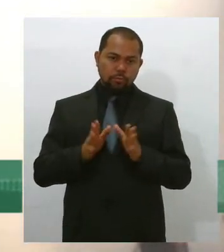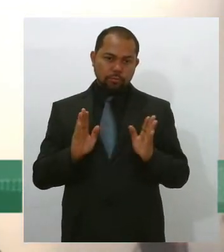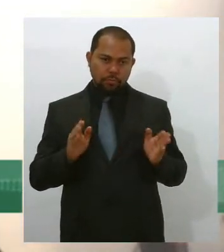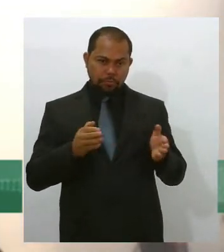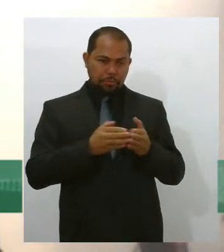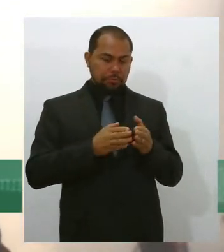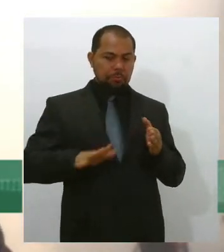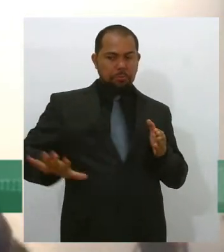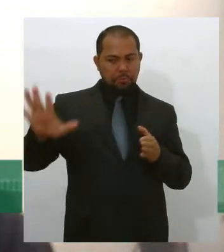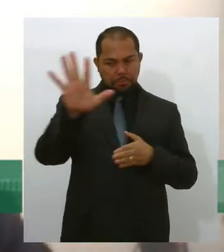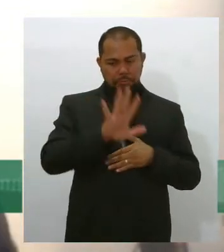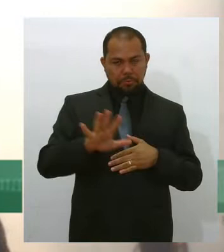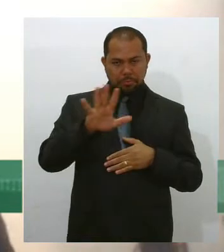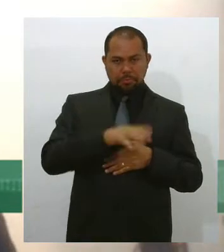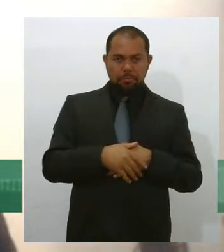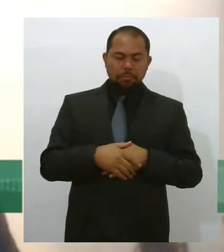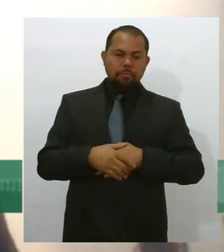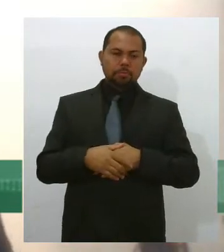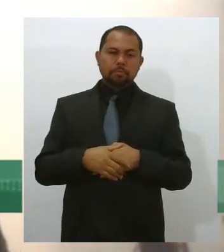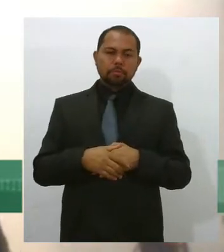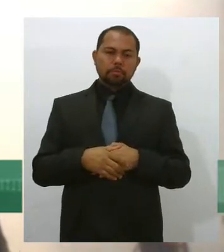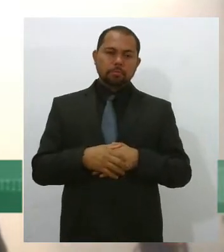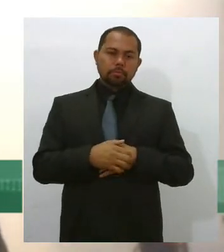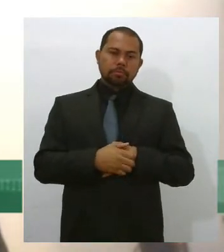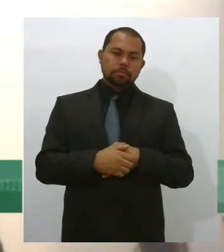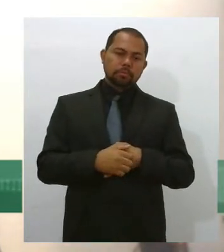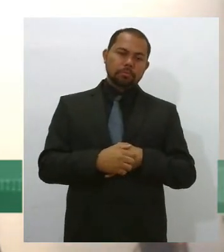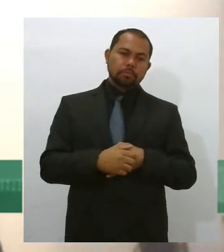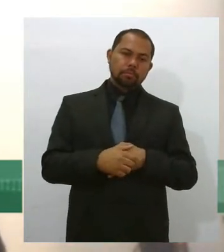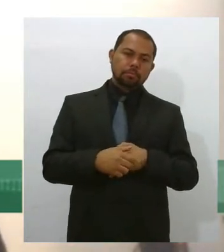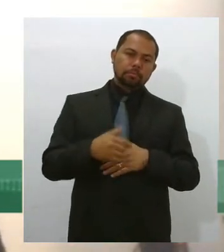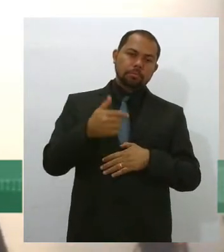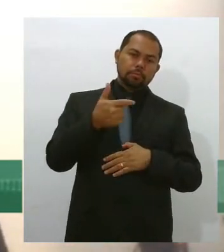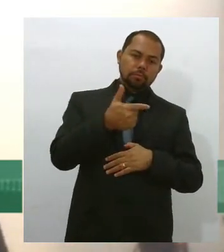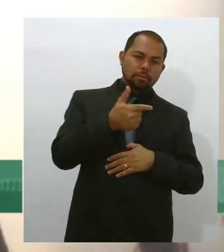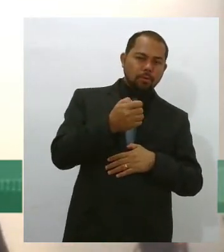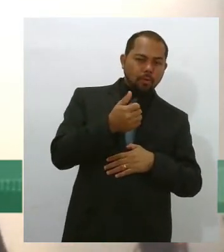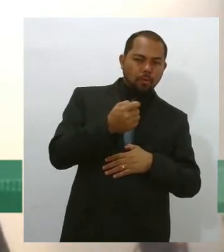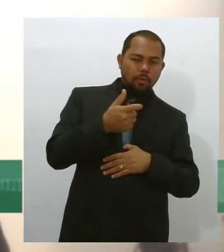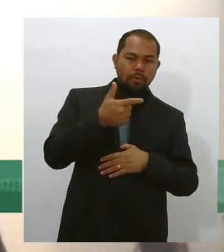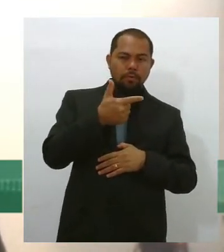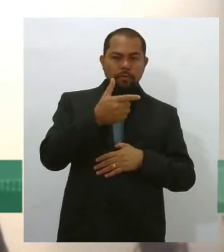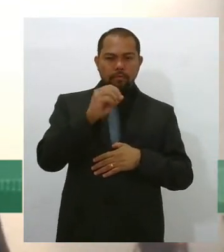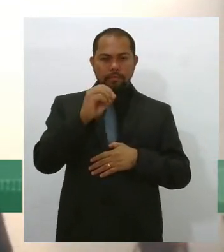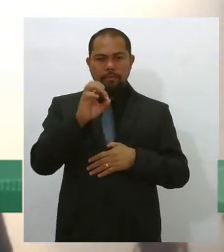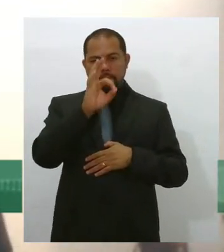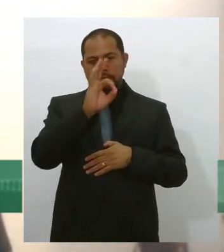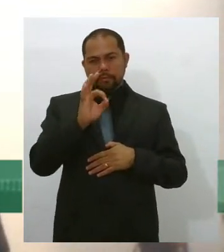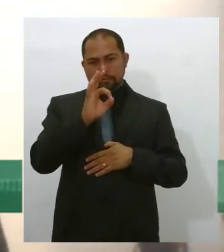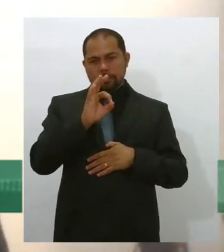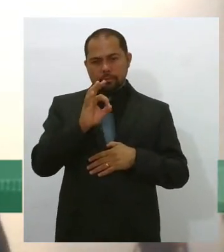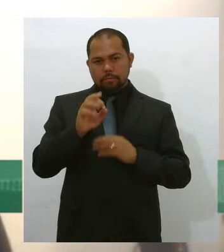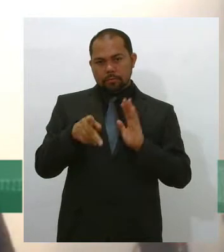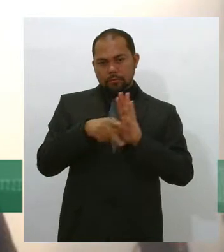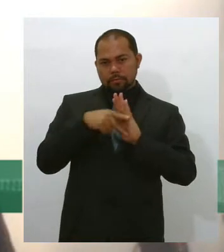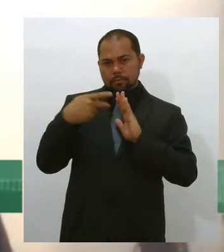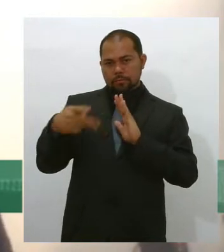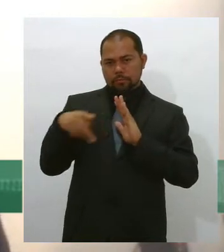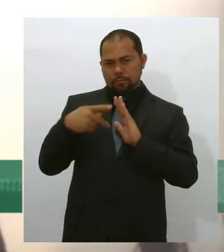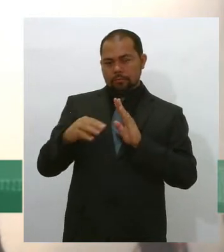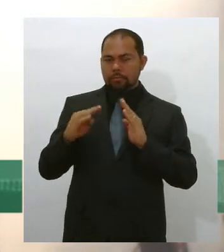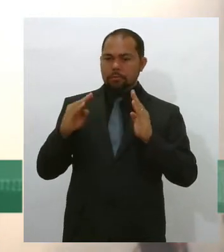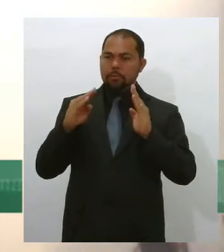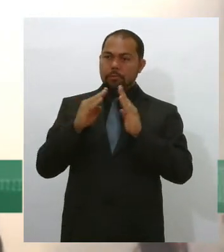sendo que disso pelo menos Vinte por cento quase Vinte por cento eram de programa de responsabilidade da Igreja Universal